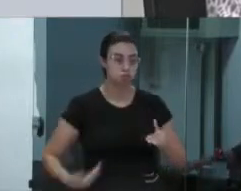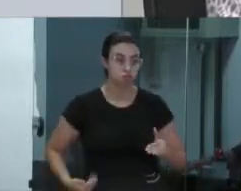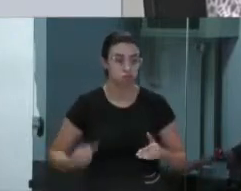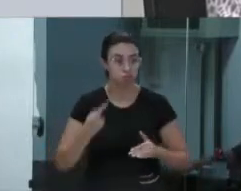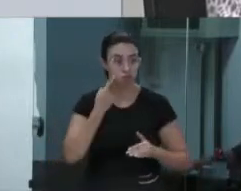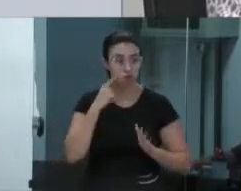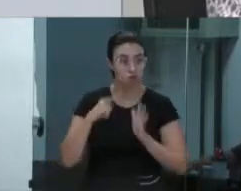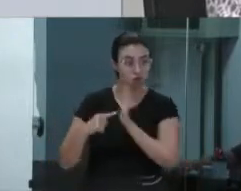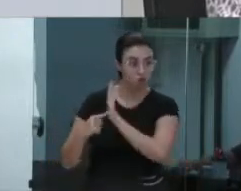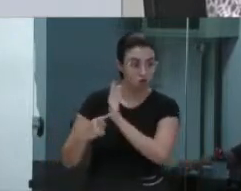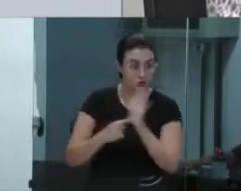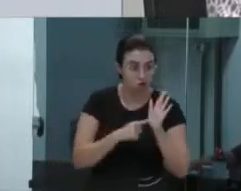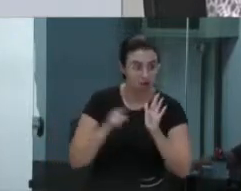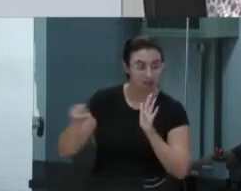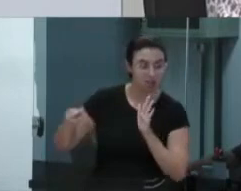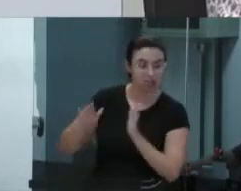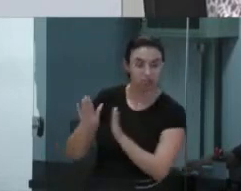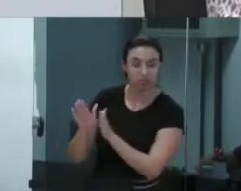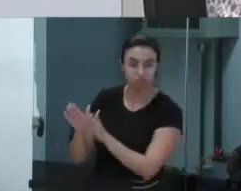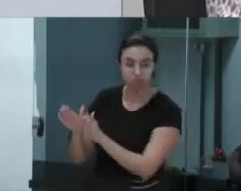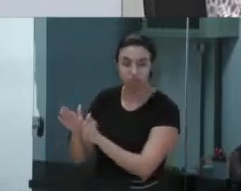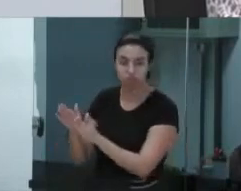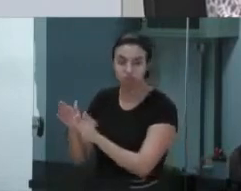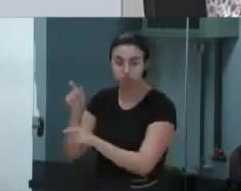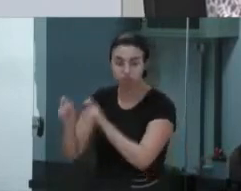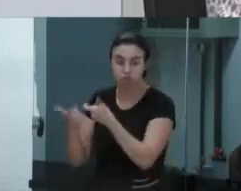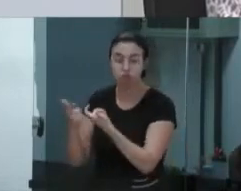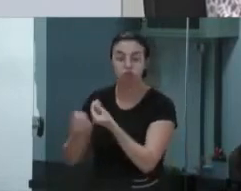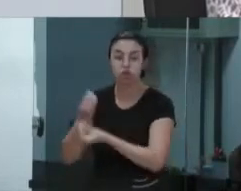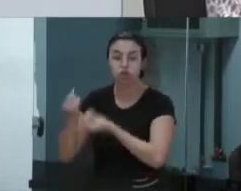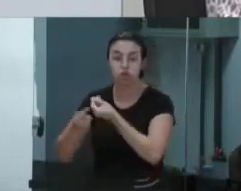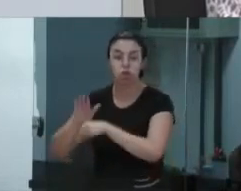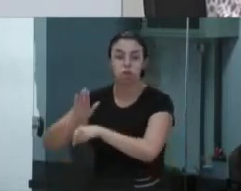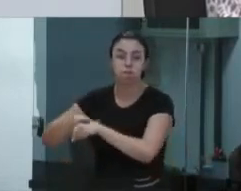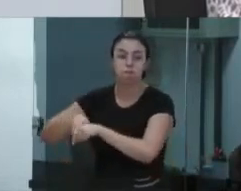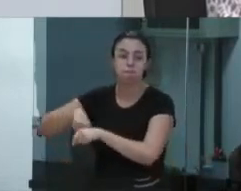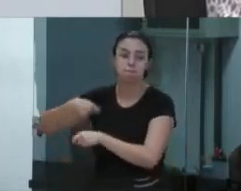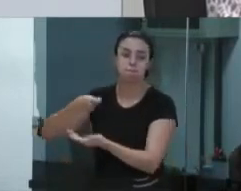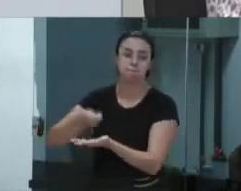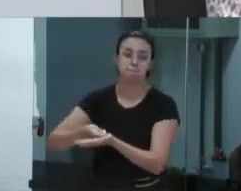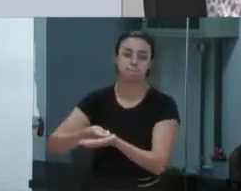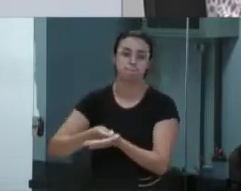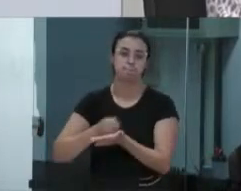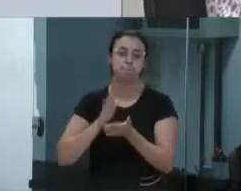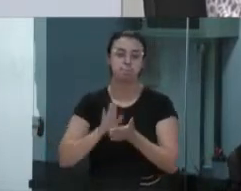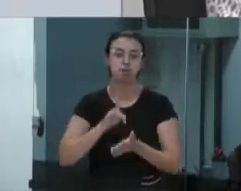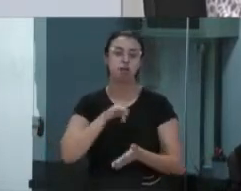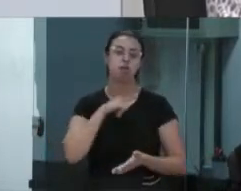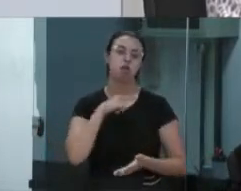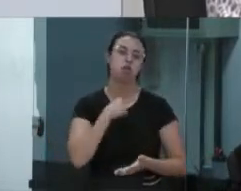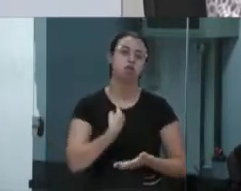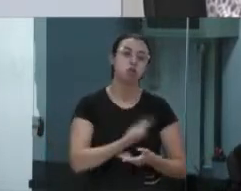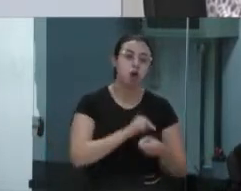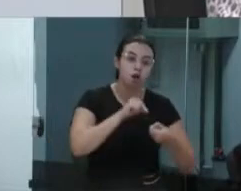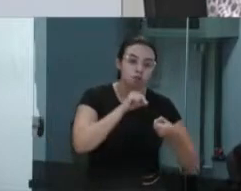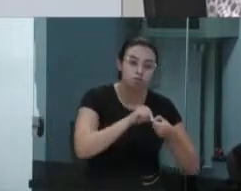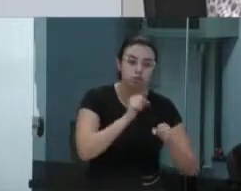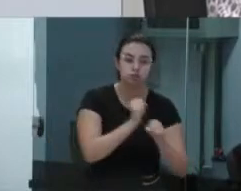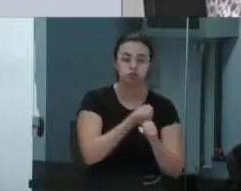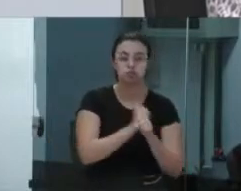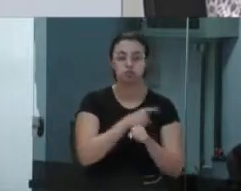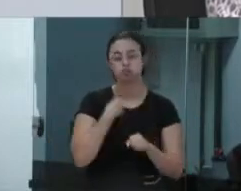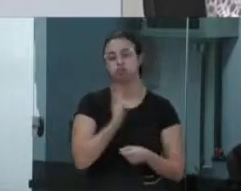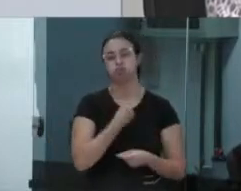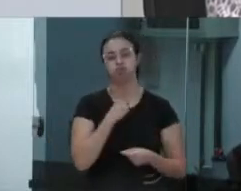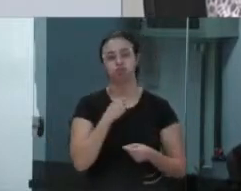né, diversas pessoas não teriam financeiramente essa condição de estar arcando. Só que a obra em si não compete a nós, né? Essa ligação não compete a